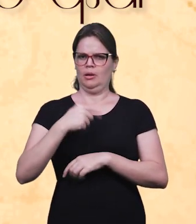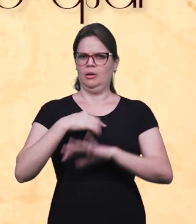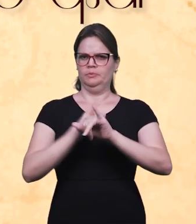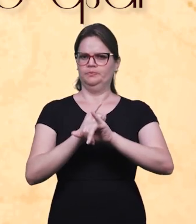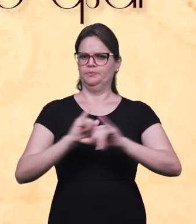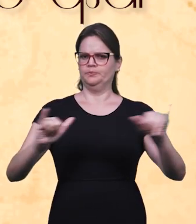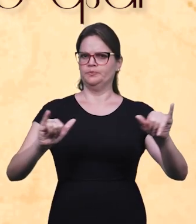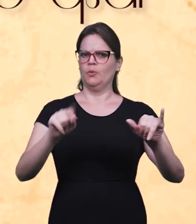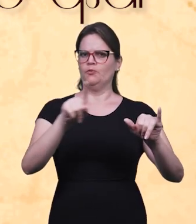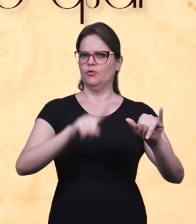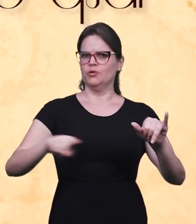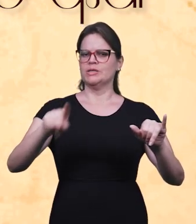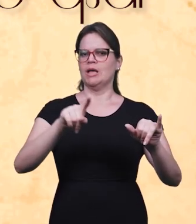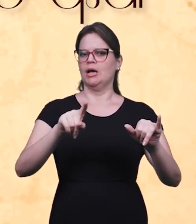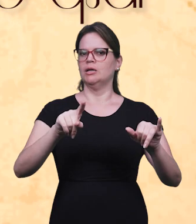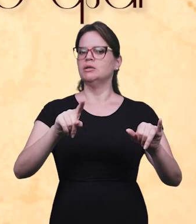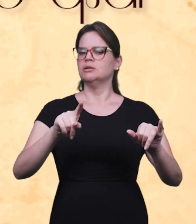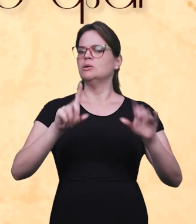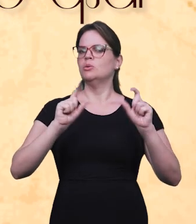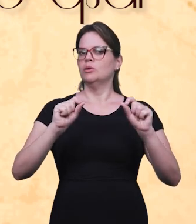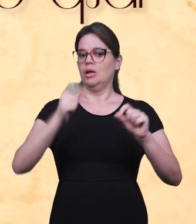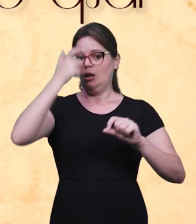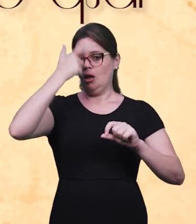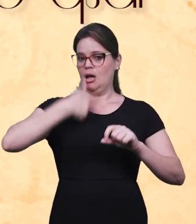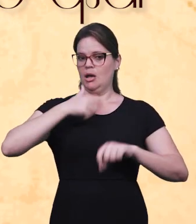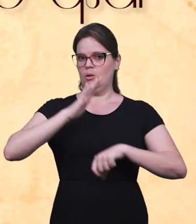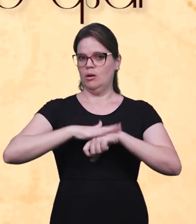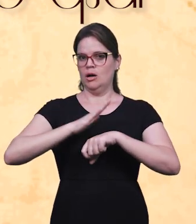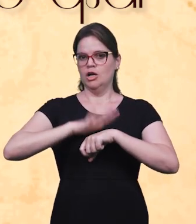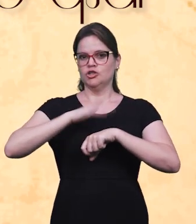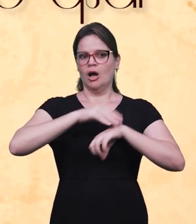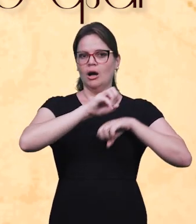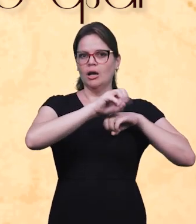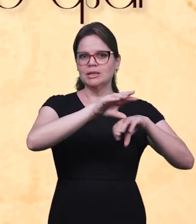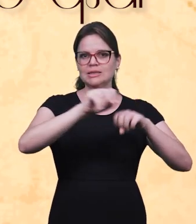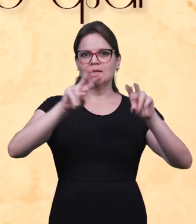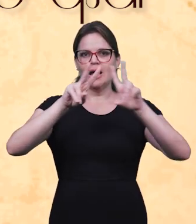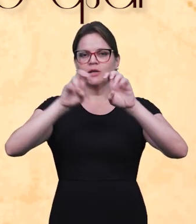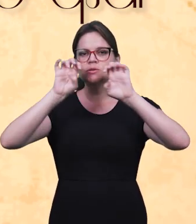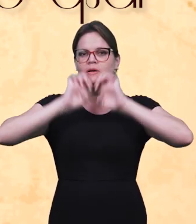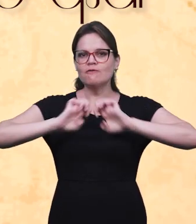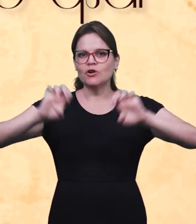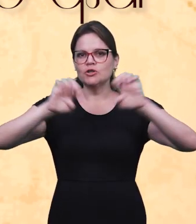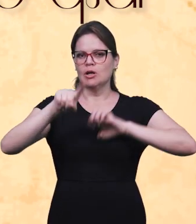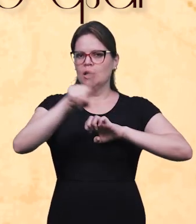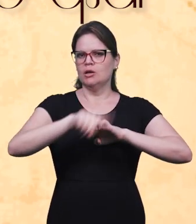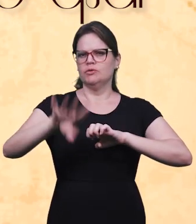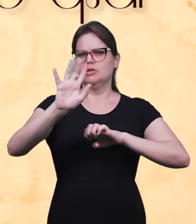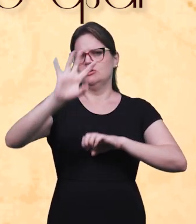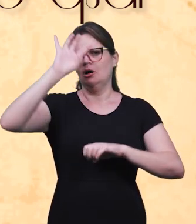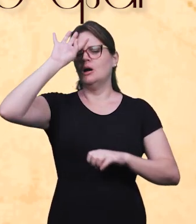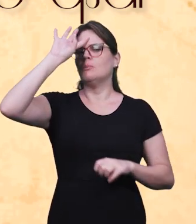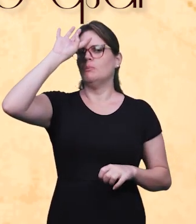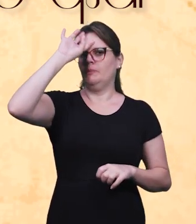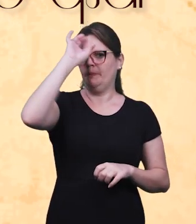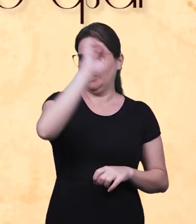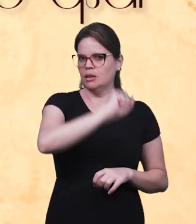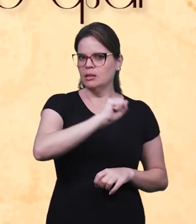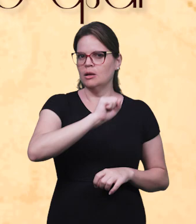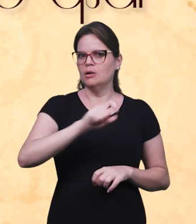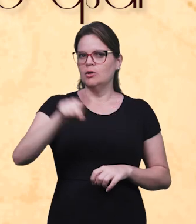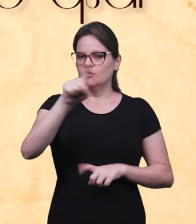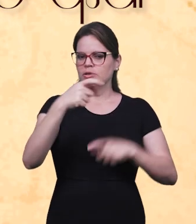o evangelho que já vos tenho anunciado, o qual também recebeste e no qual também